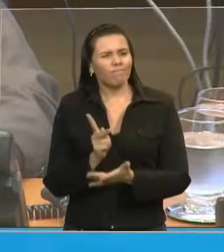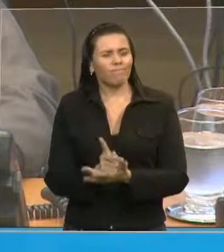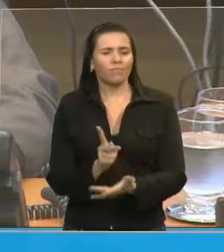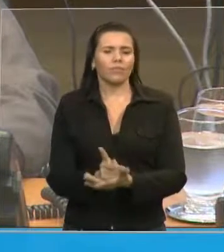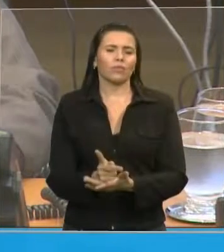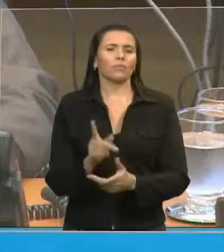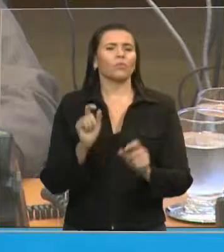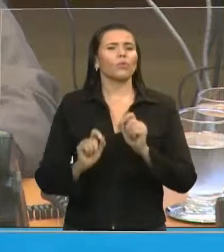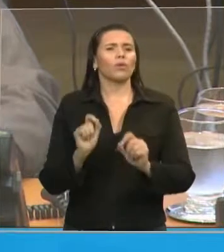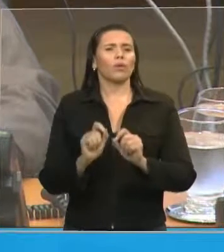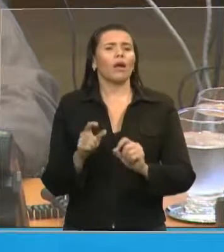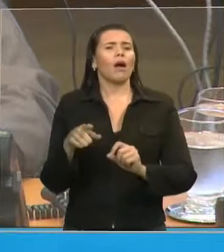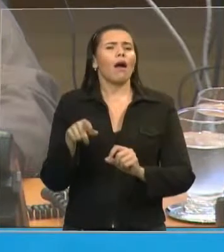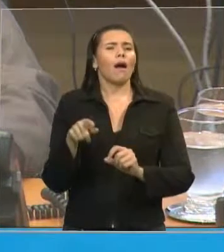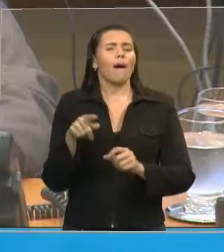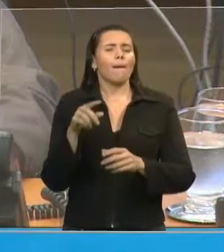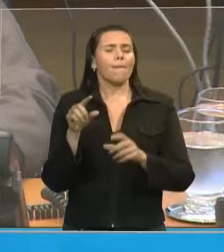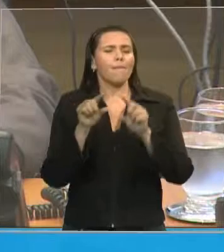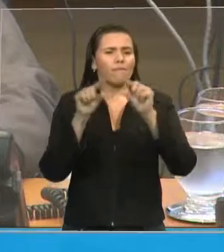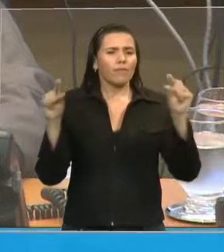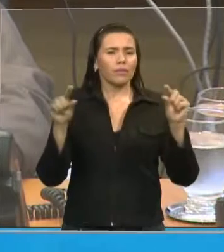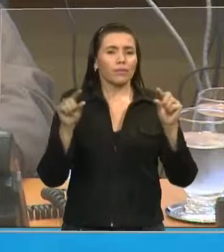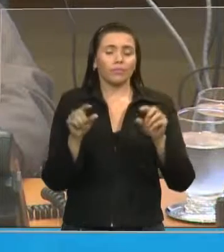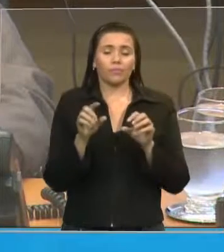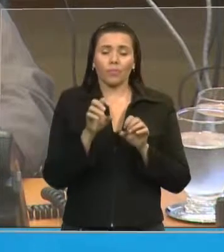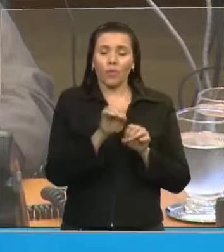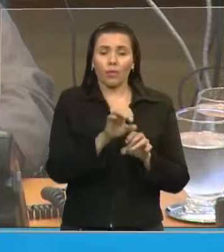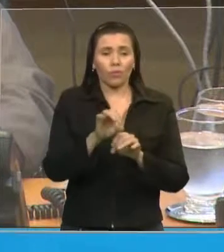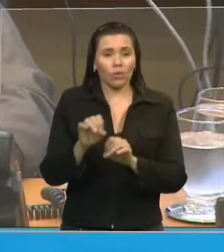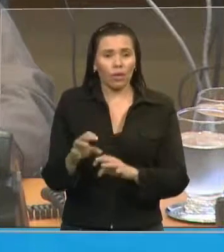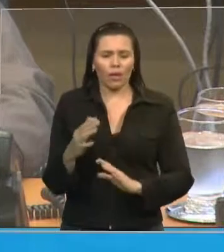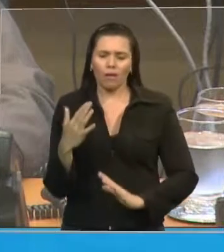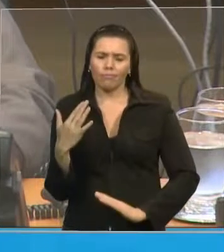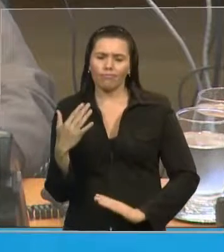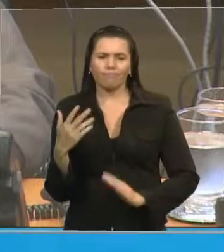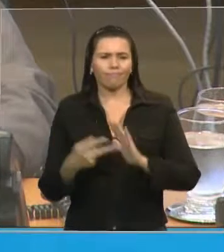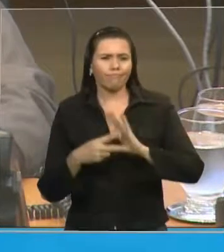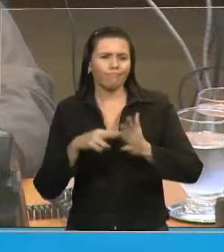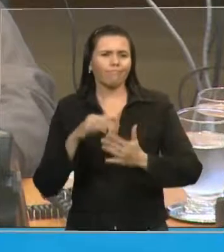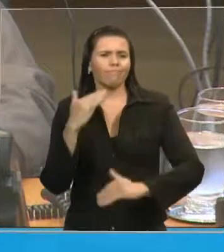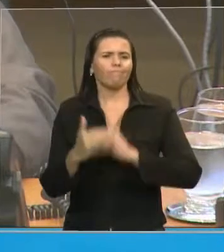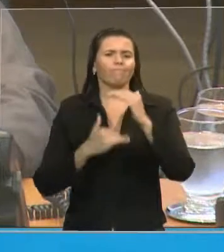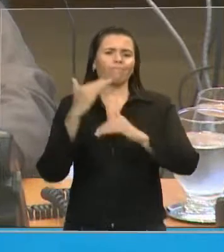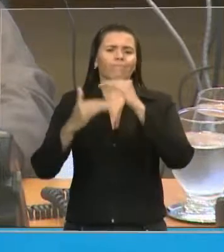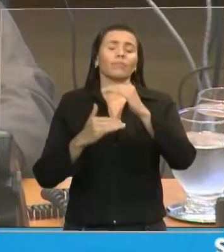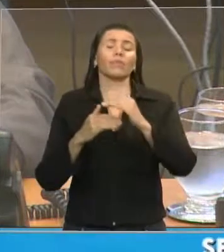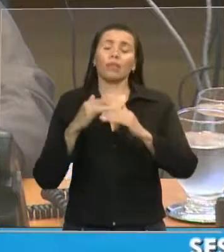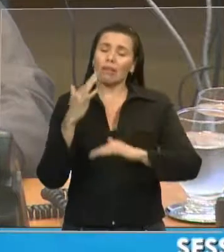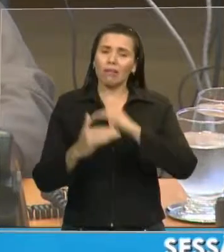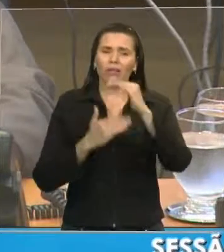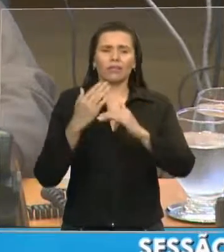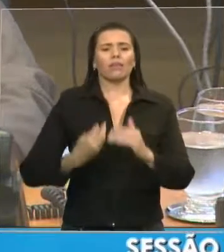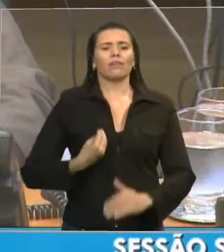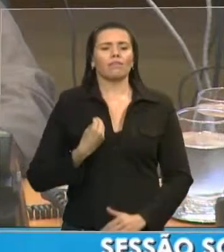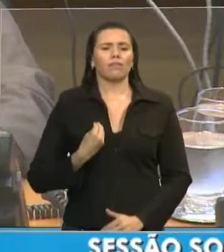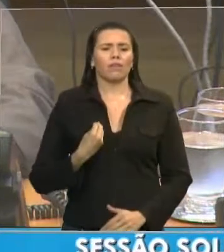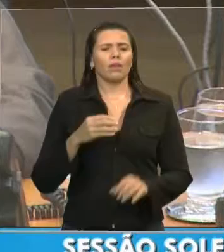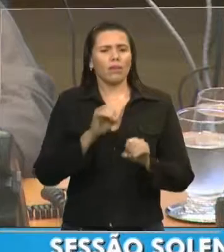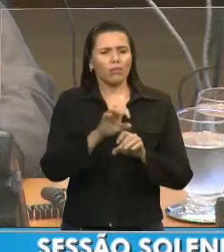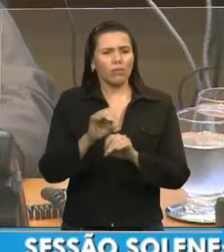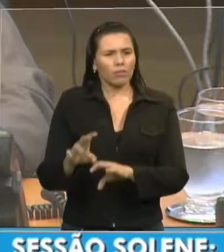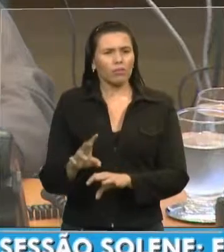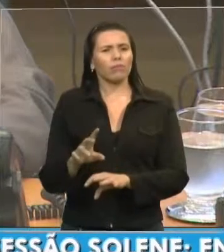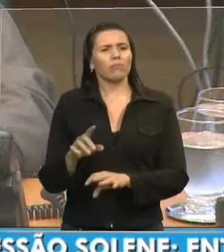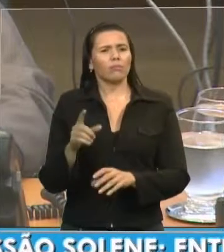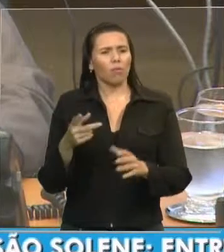Aspas. Educar é crescer, crescer é viver. Educação é assim, vida, no sentido